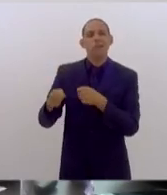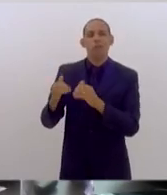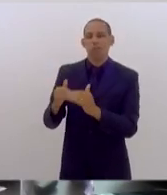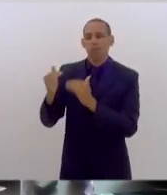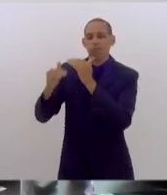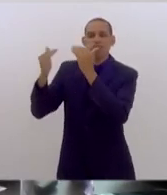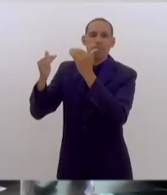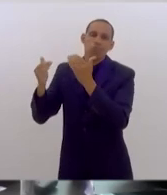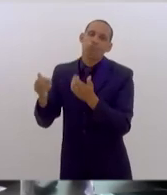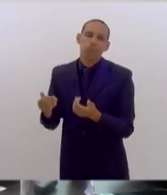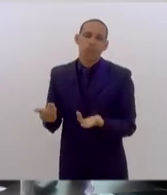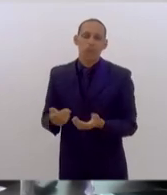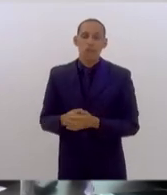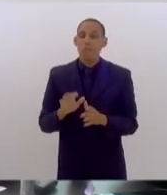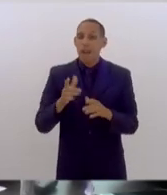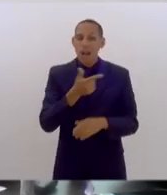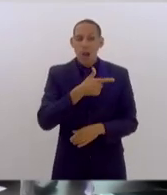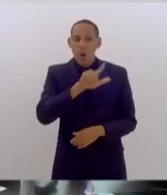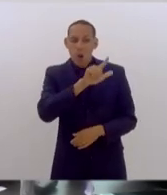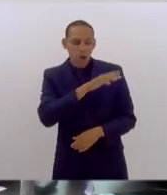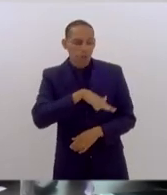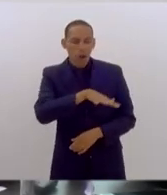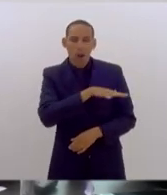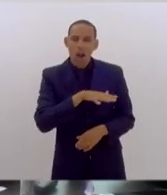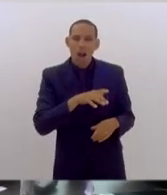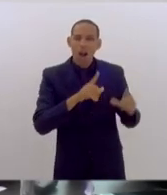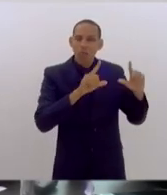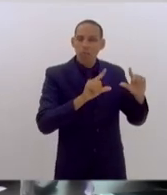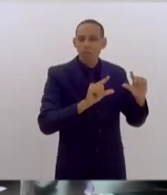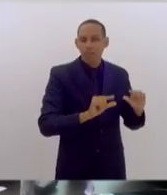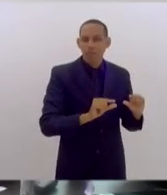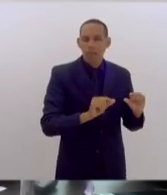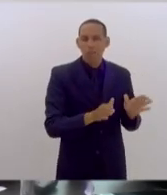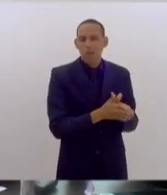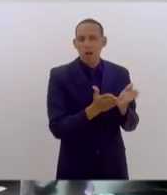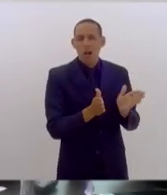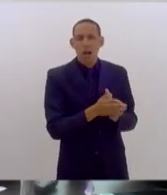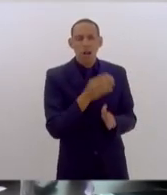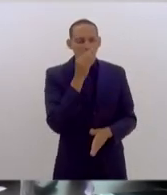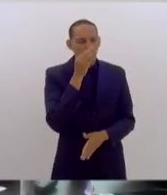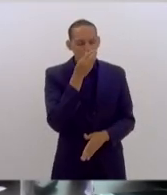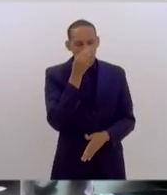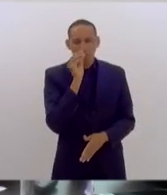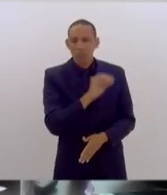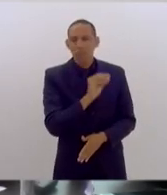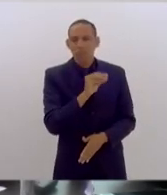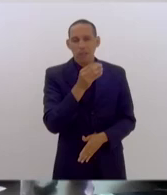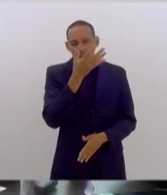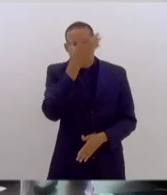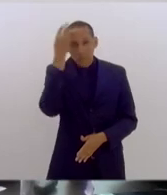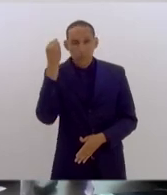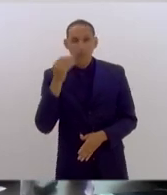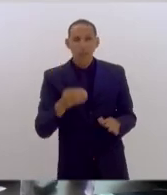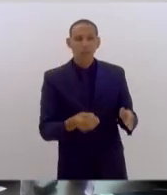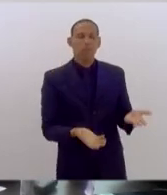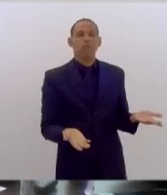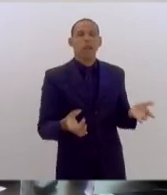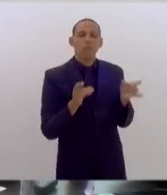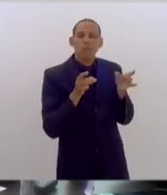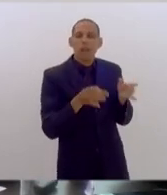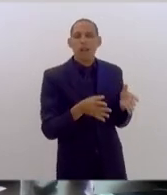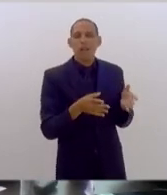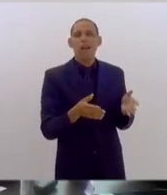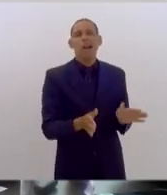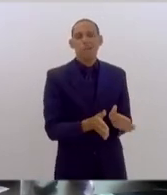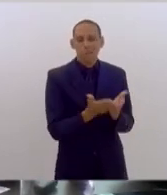circulação de dinheiro de outro lado nos polos menos favorecidos temos área de esquecidos ou abandonados pelo poder público em geral mais pobres e com